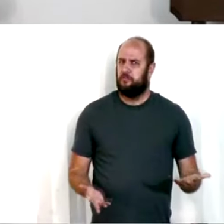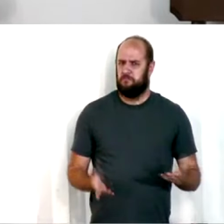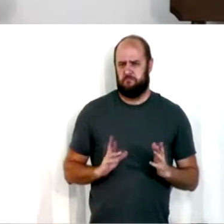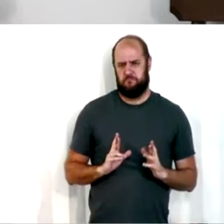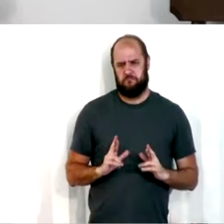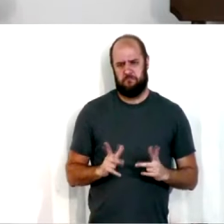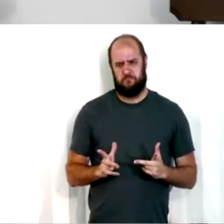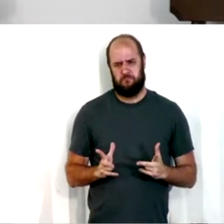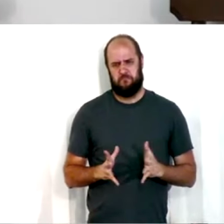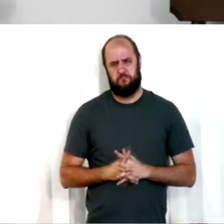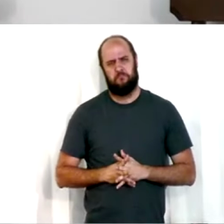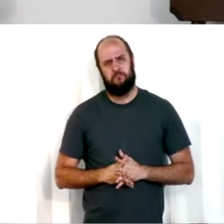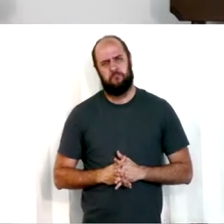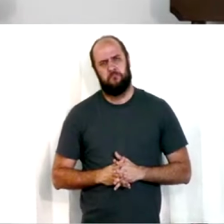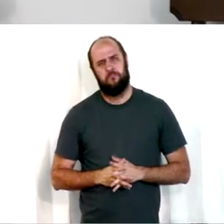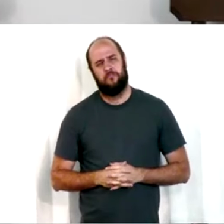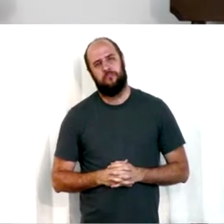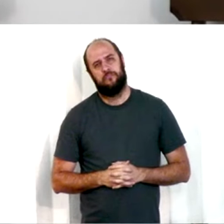Paulo está dizendo aqui?